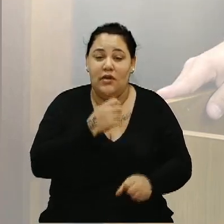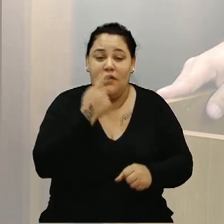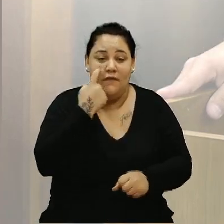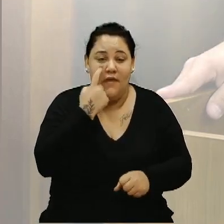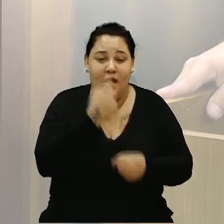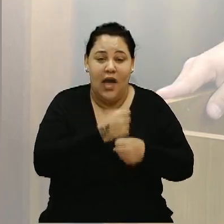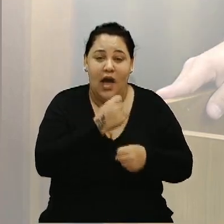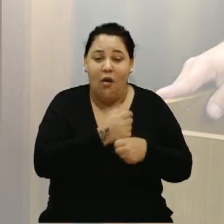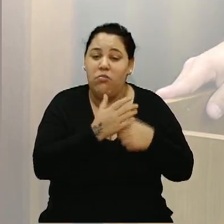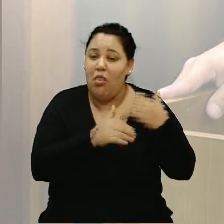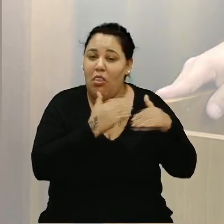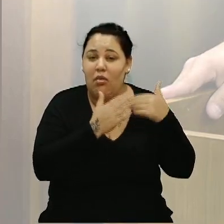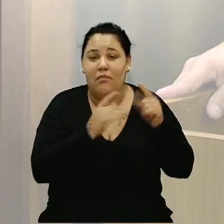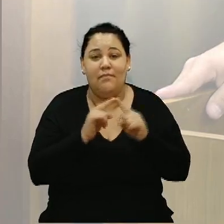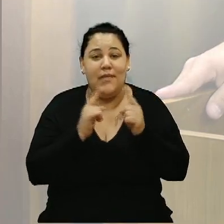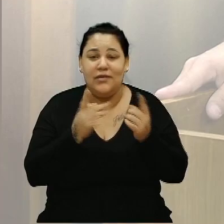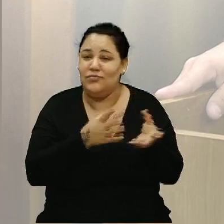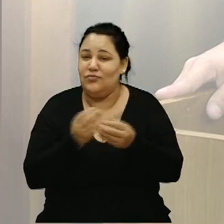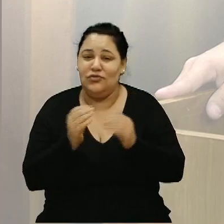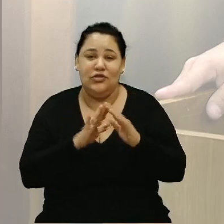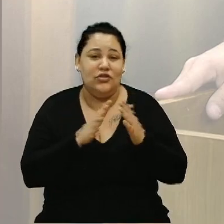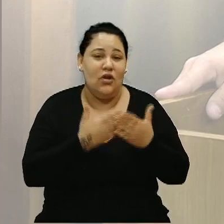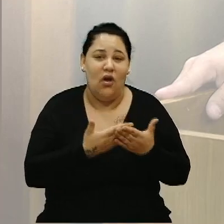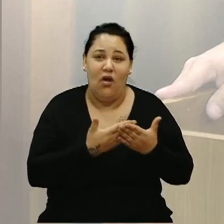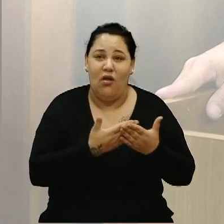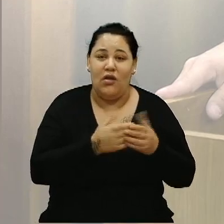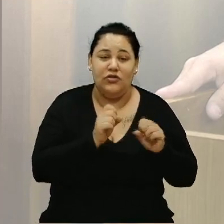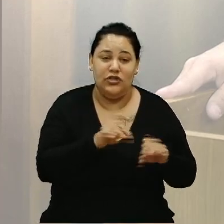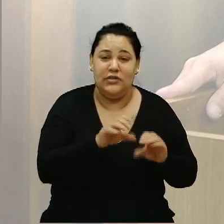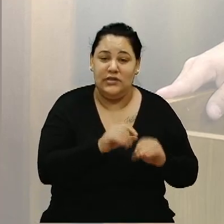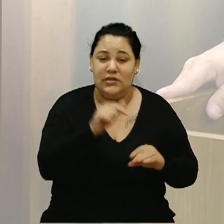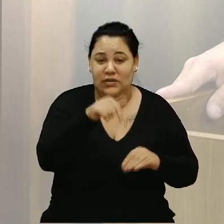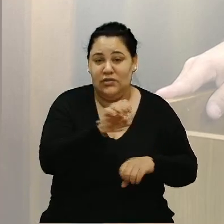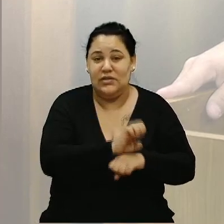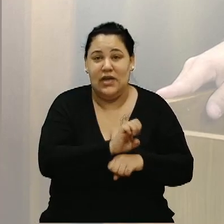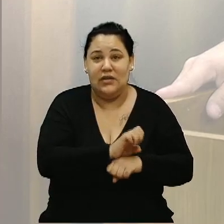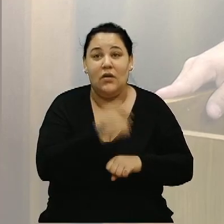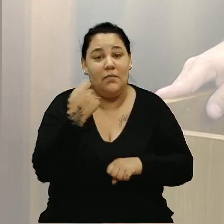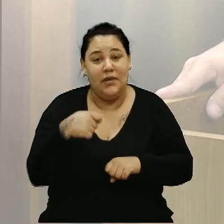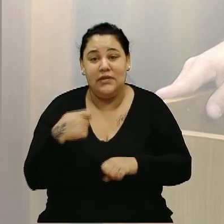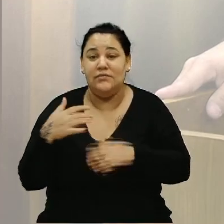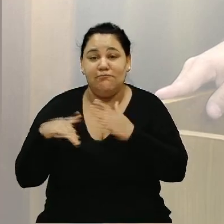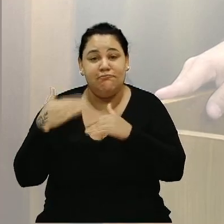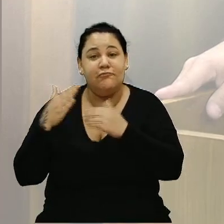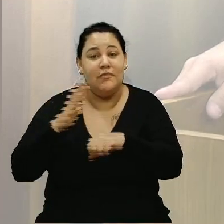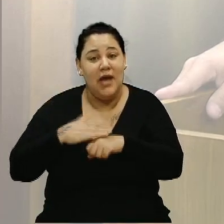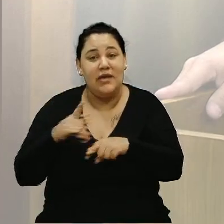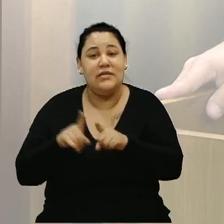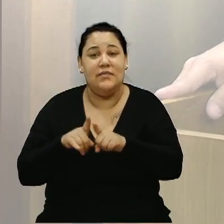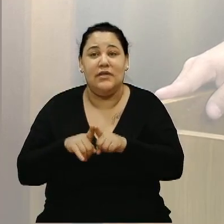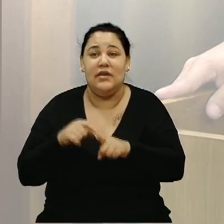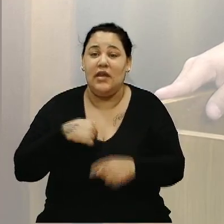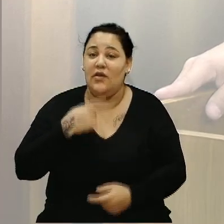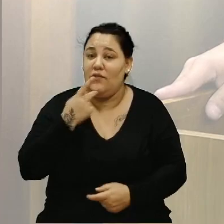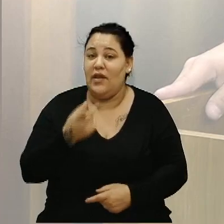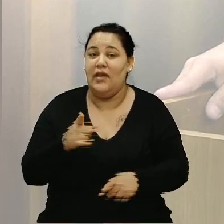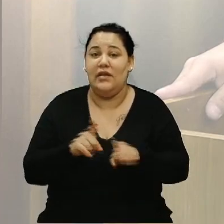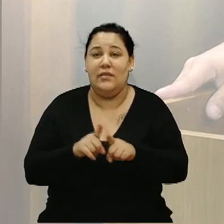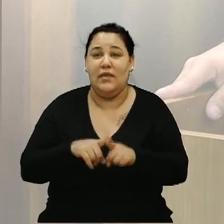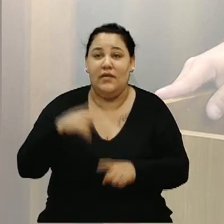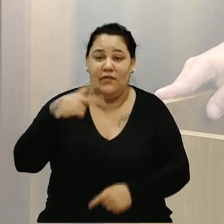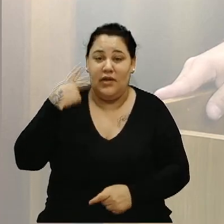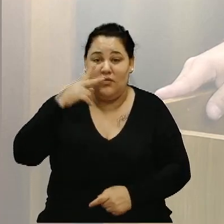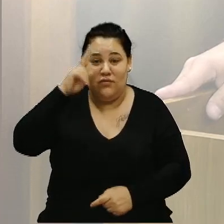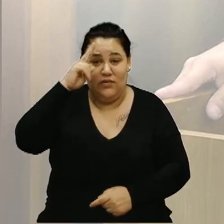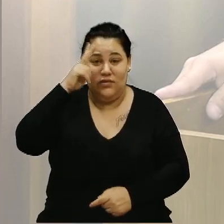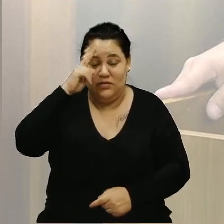andando. Mas muitas das escolas da rede pública estadual precisam andar. Eu falei, vereador Velocino, da